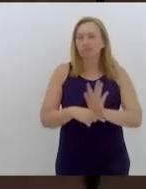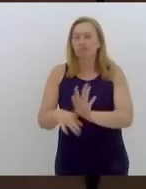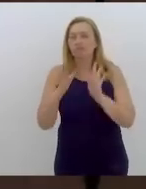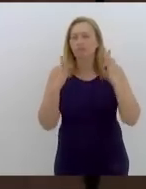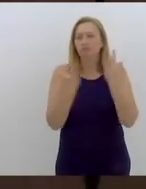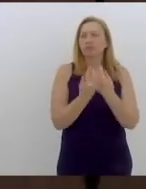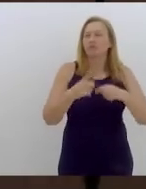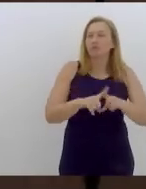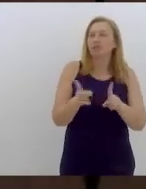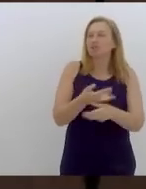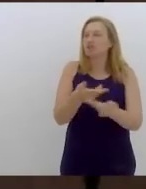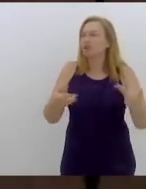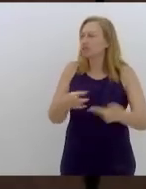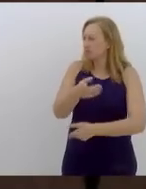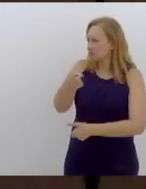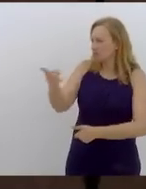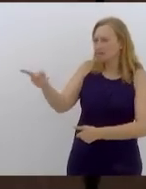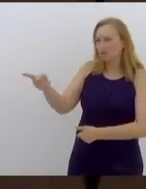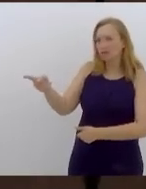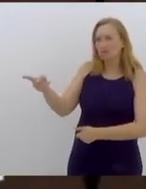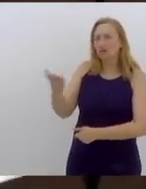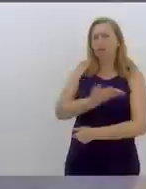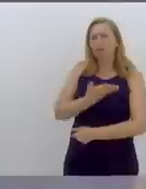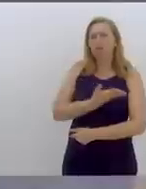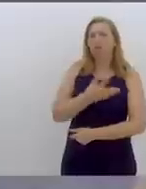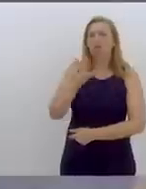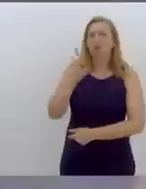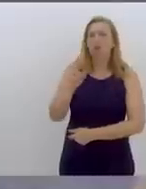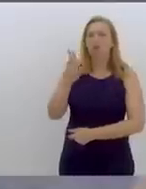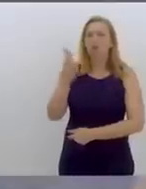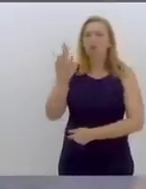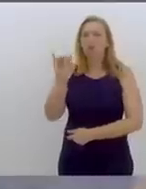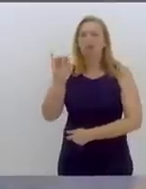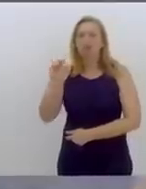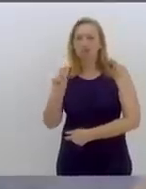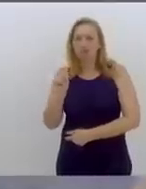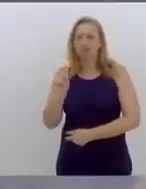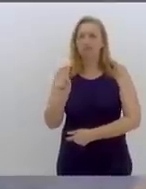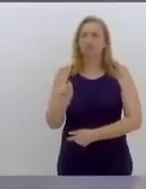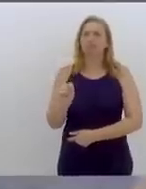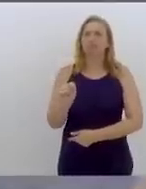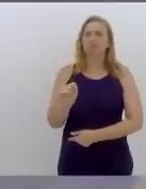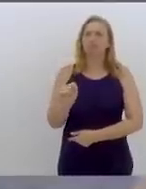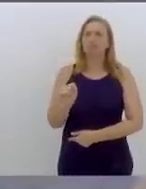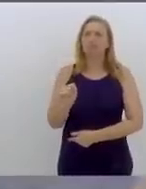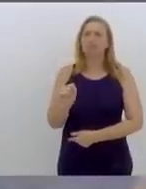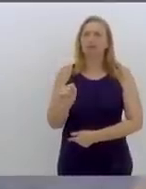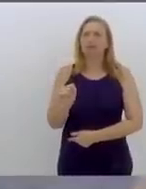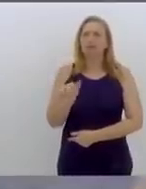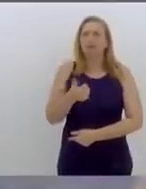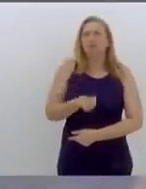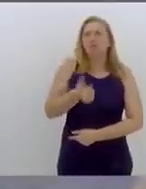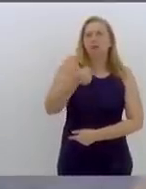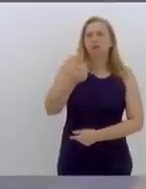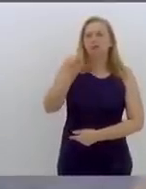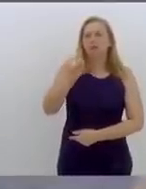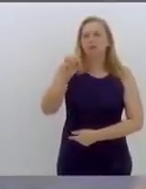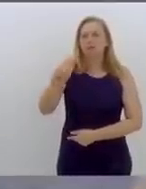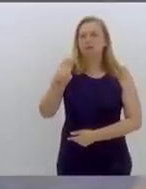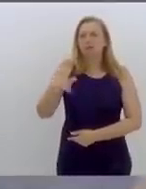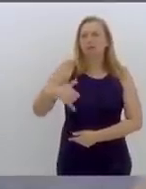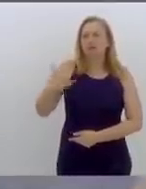mas tem muitos aqui como meu companheiro Rubinho ali ó um homem quase 80 anos de idade